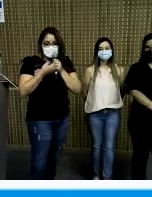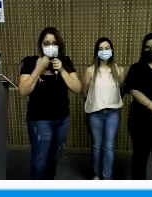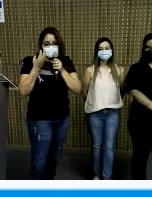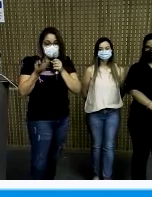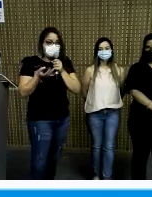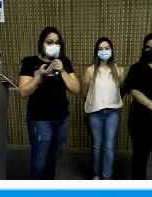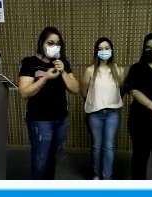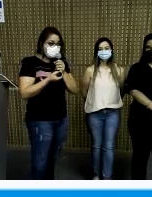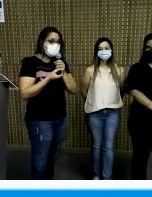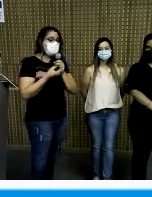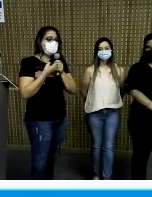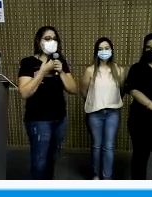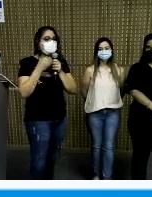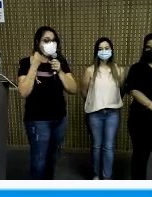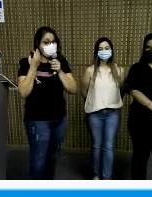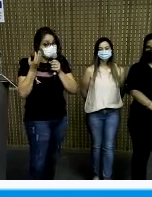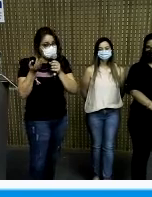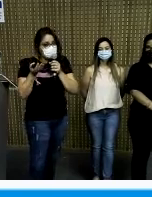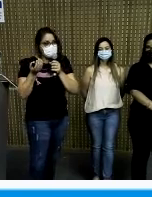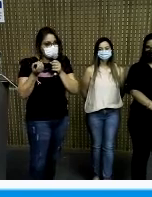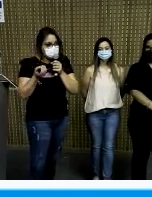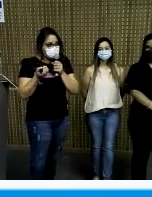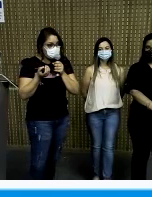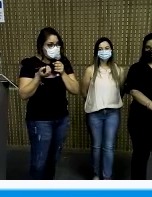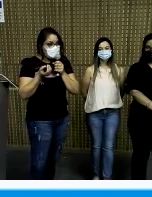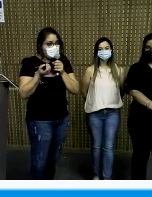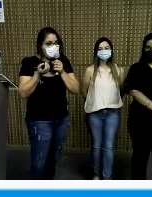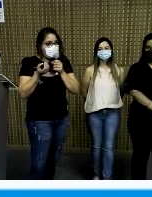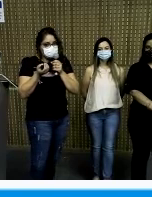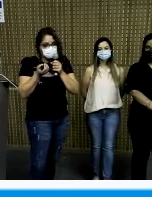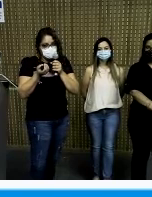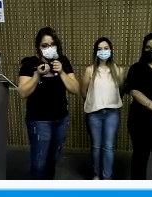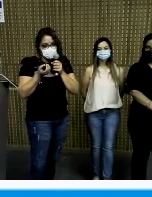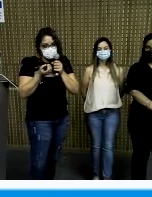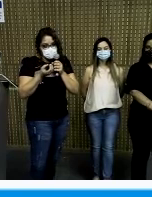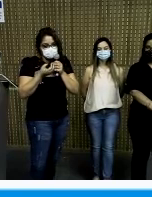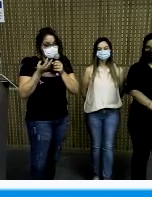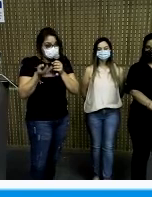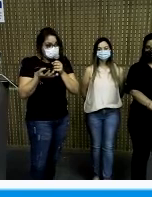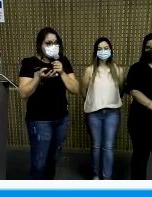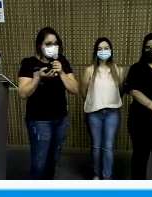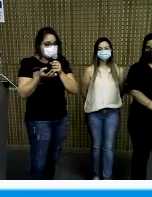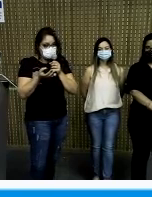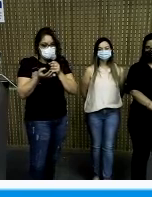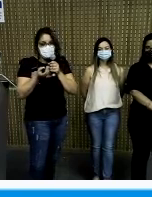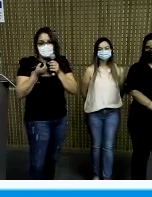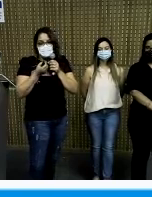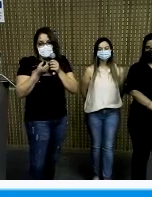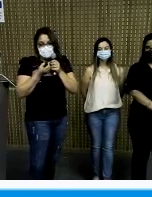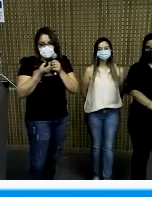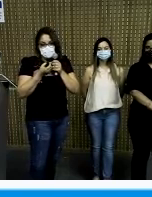né? Então, aqui foi um esforço, mas a gente vai melhorar, inclusive, essa matriz,